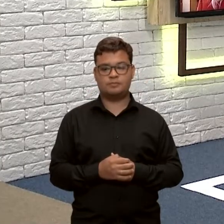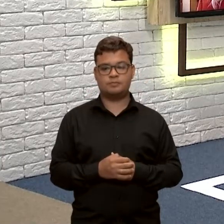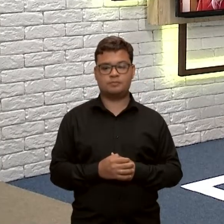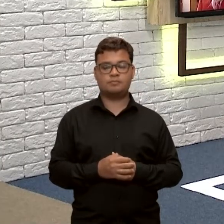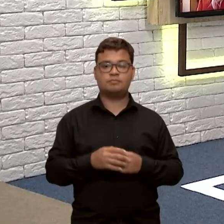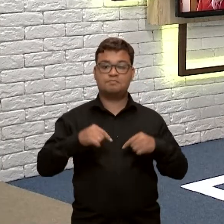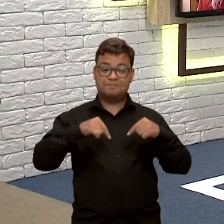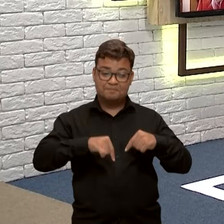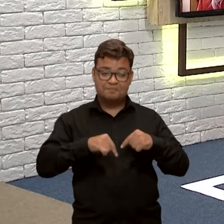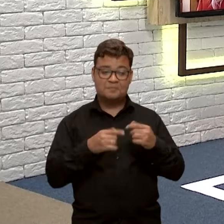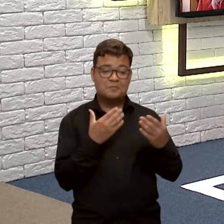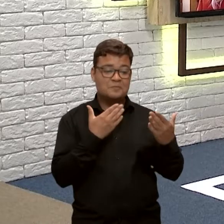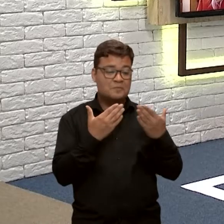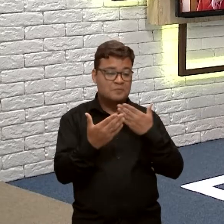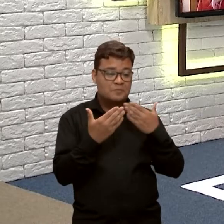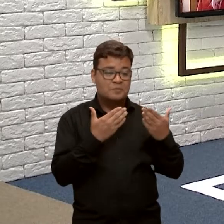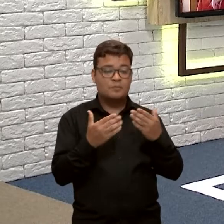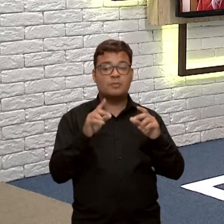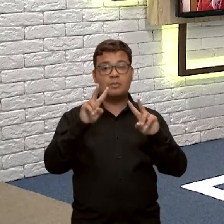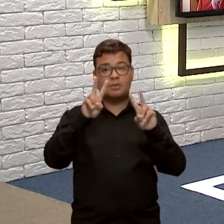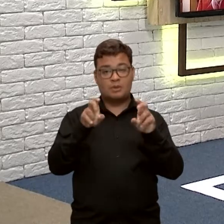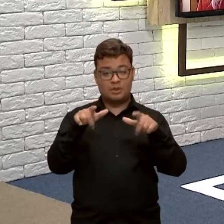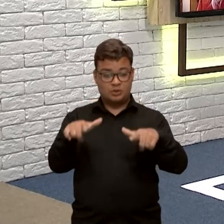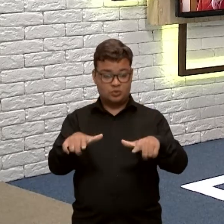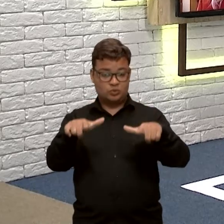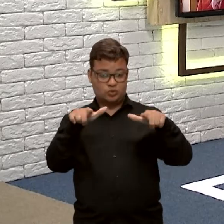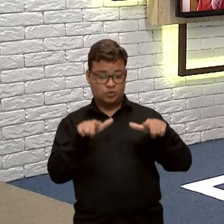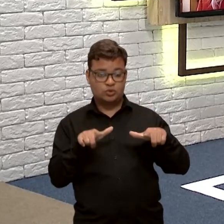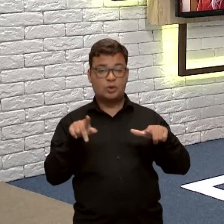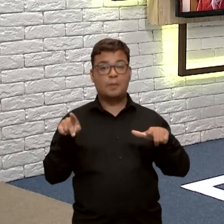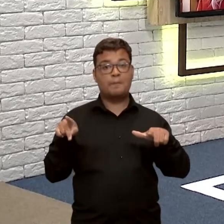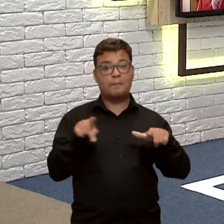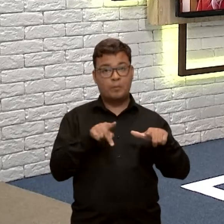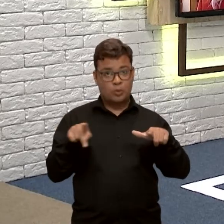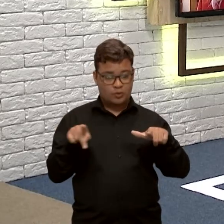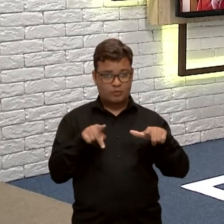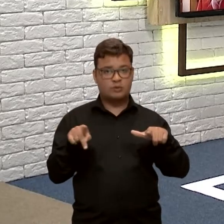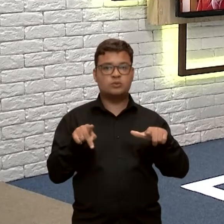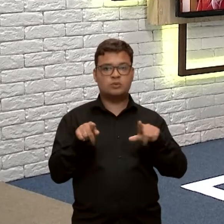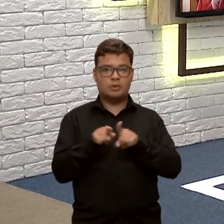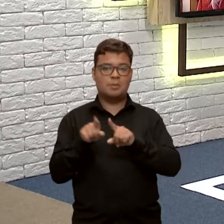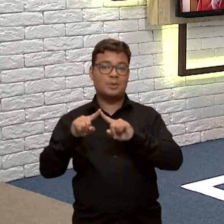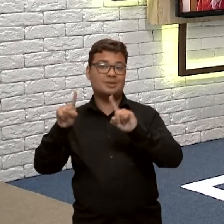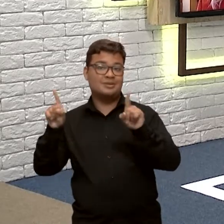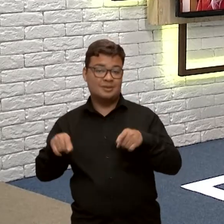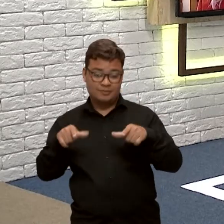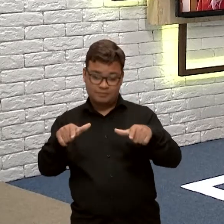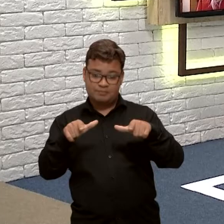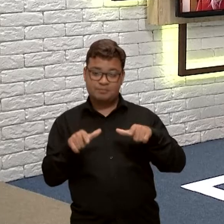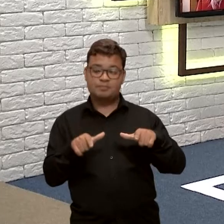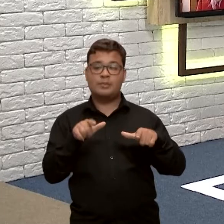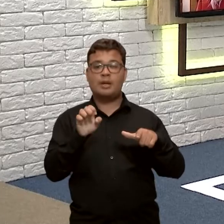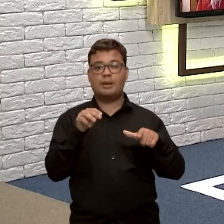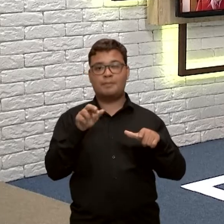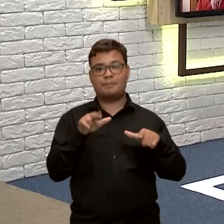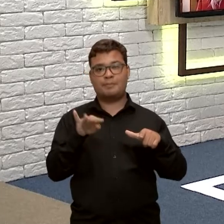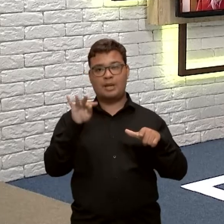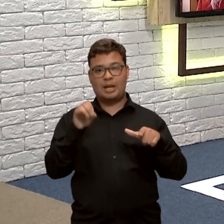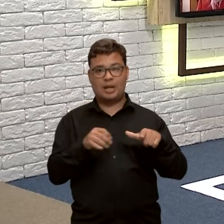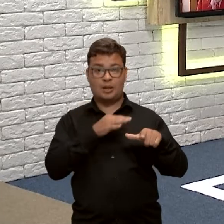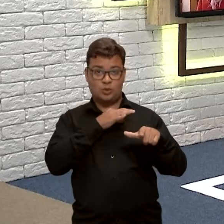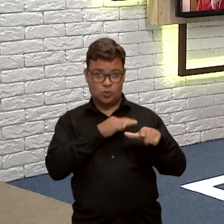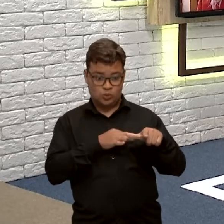Nesse bloco, nós vamos falar dos títulos de professor e servidor eméritos da UFG, títulos que são concedidos